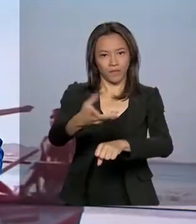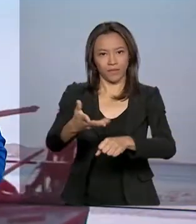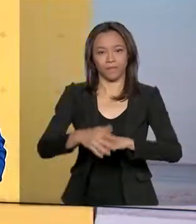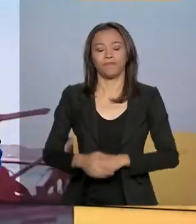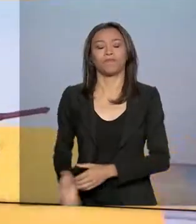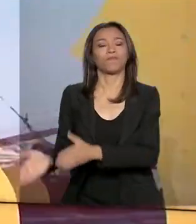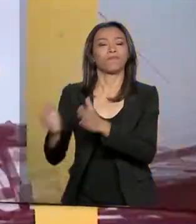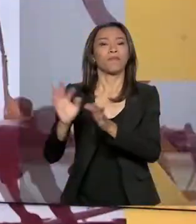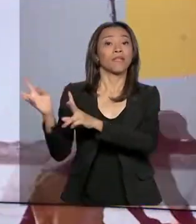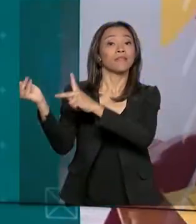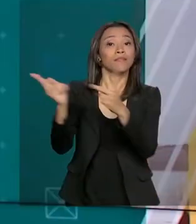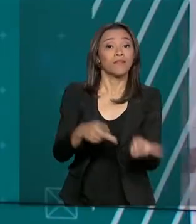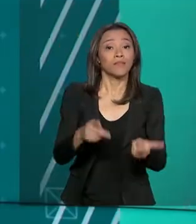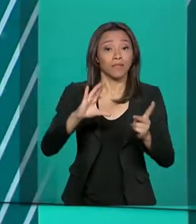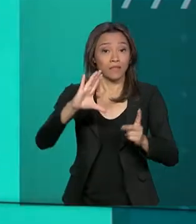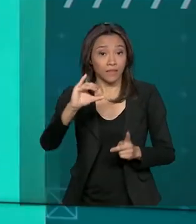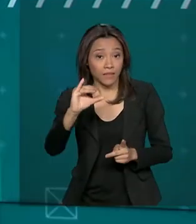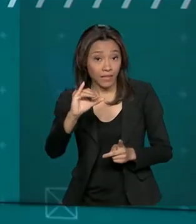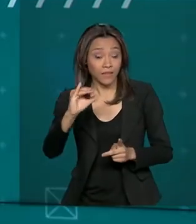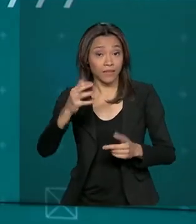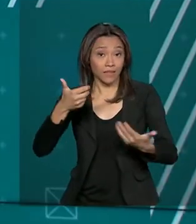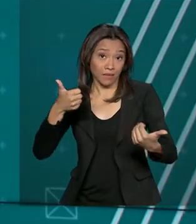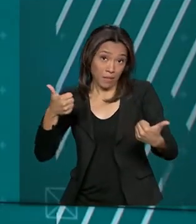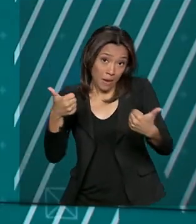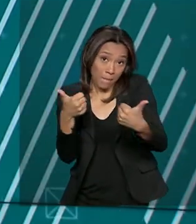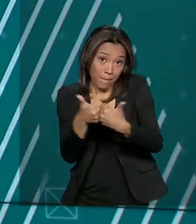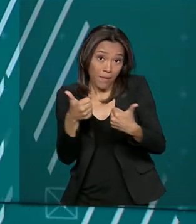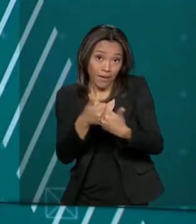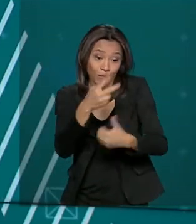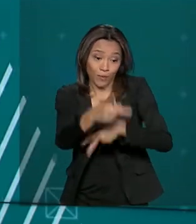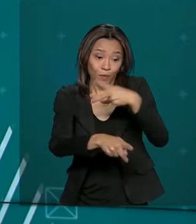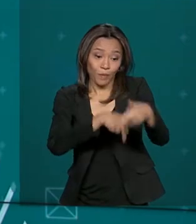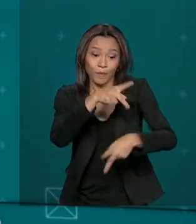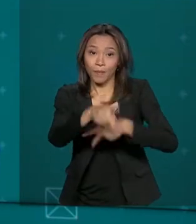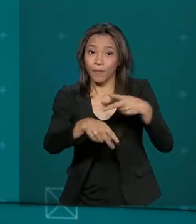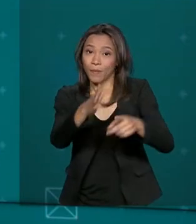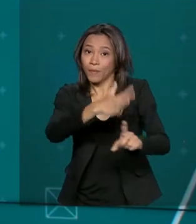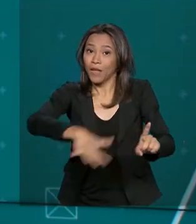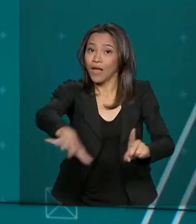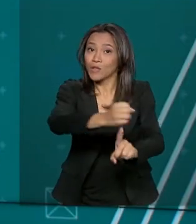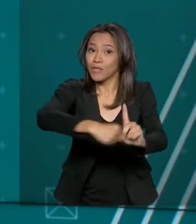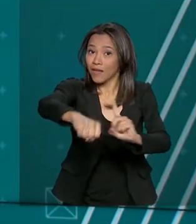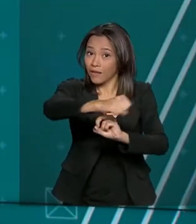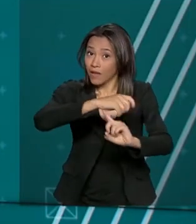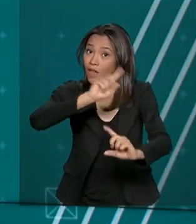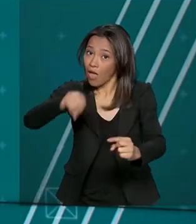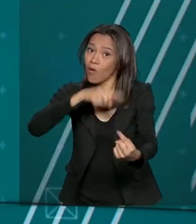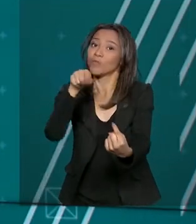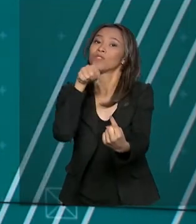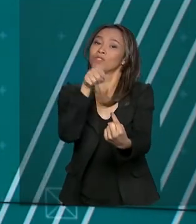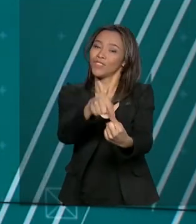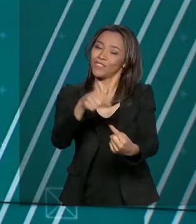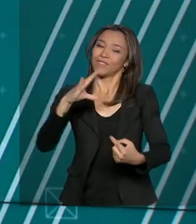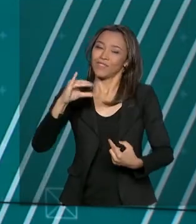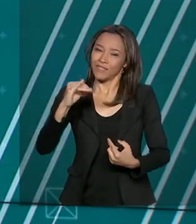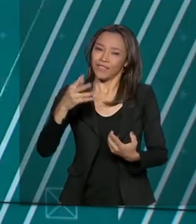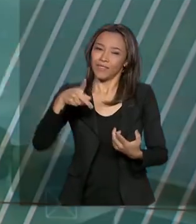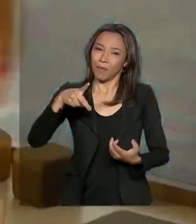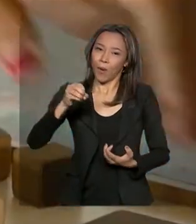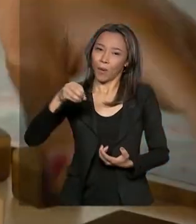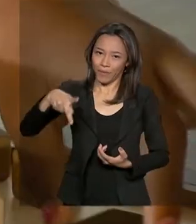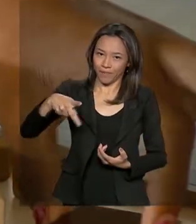Trazer a ciência para perto da população brasileira. Esse é o objetivo do programa Ciência Pop.